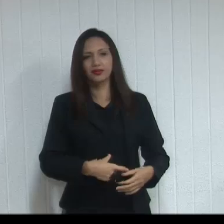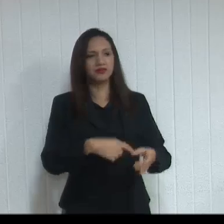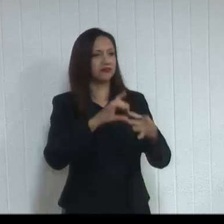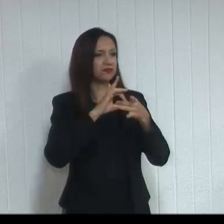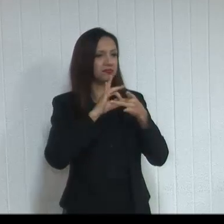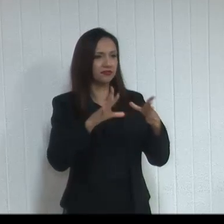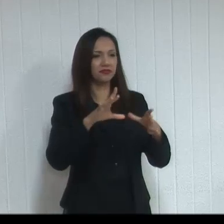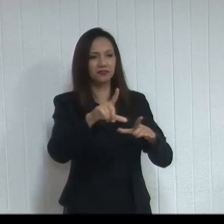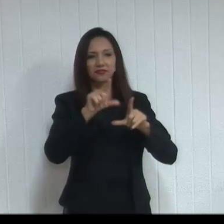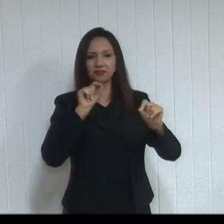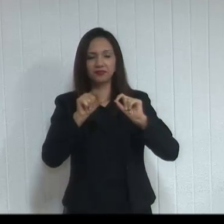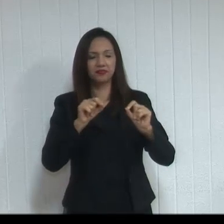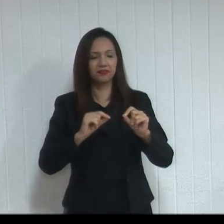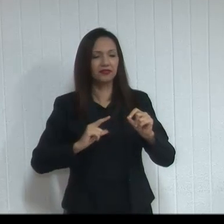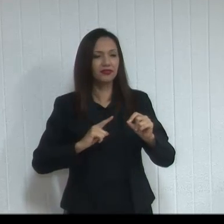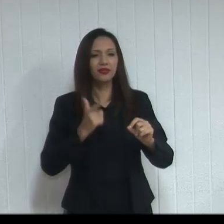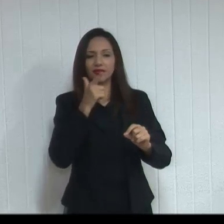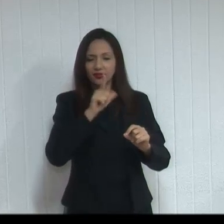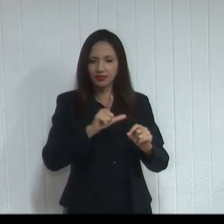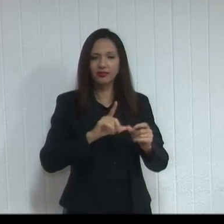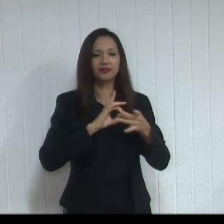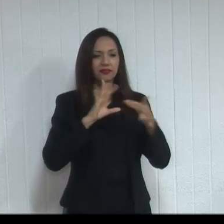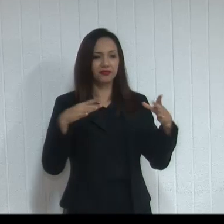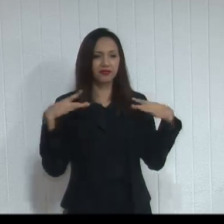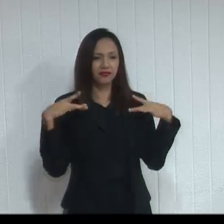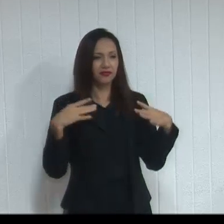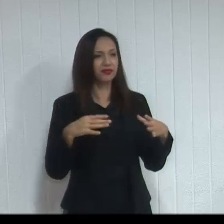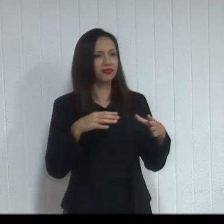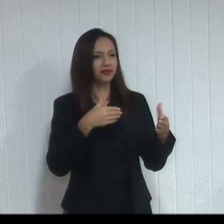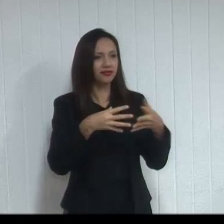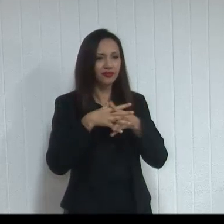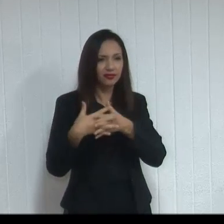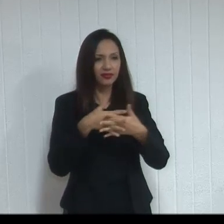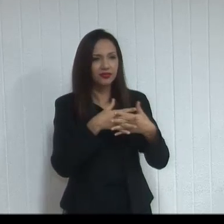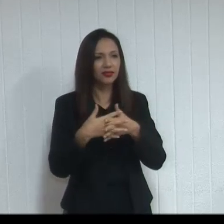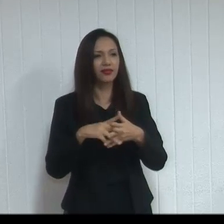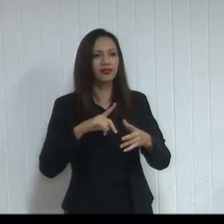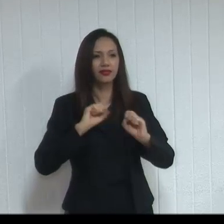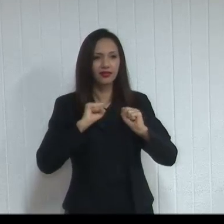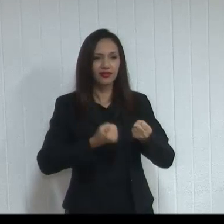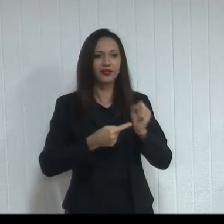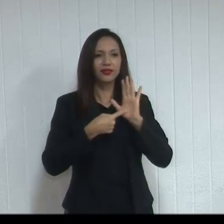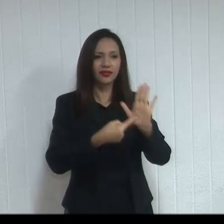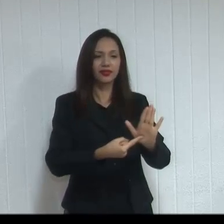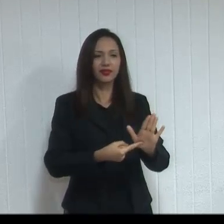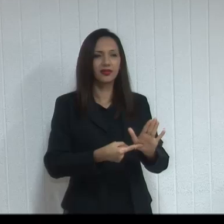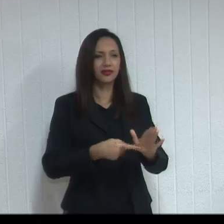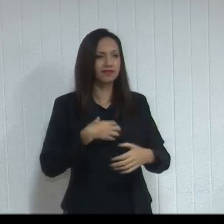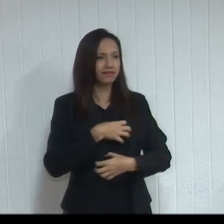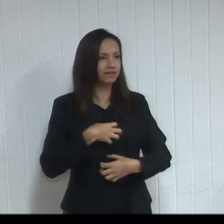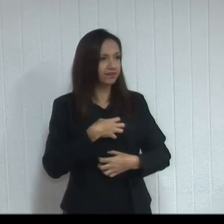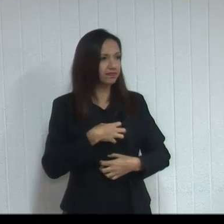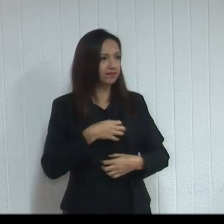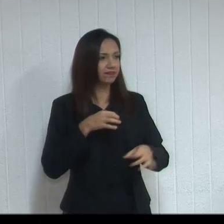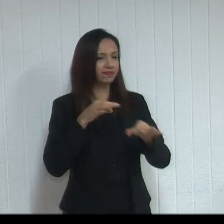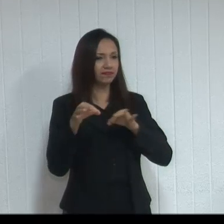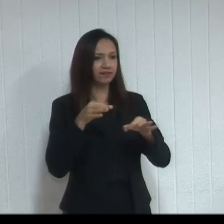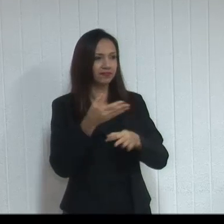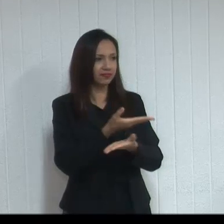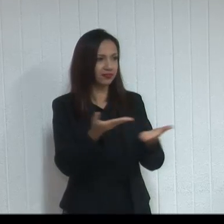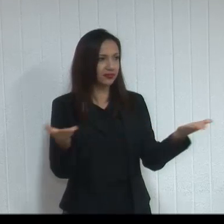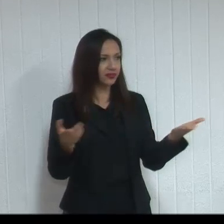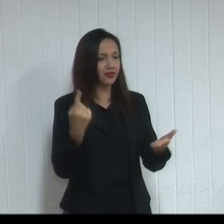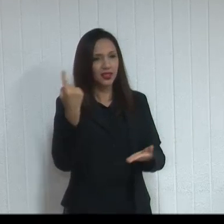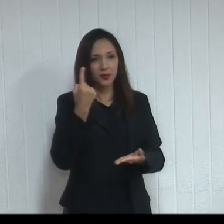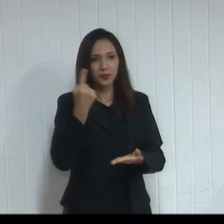o máximo possível, e precisa ser essa a nossa força. Mas eu faço questão de mostrar o que me deixou incomodado nesse projeto.